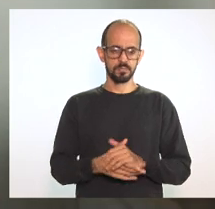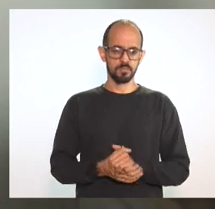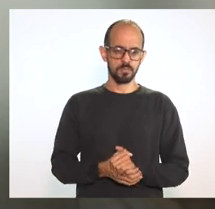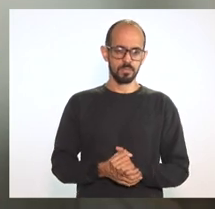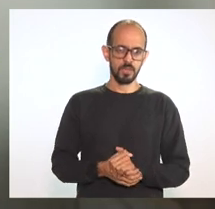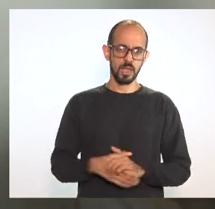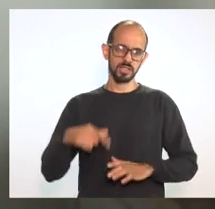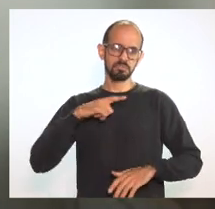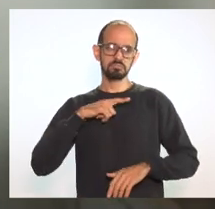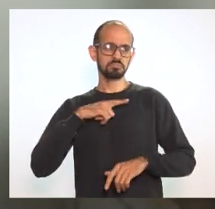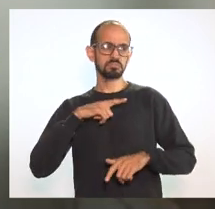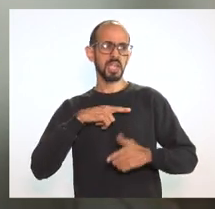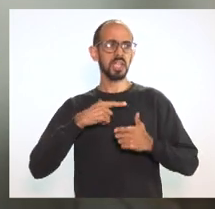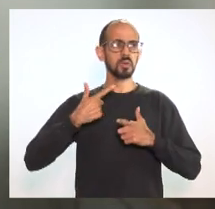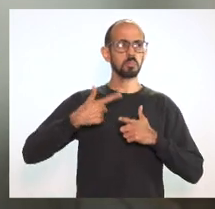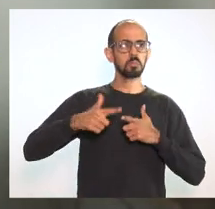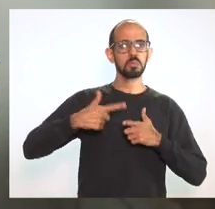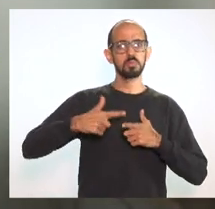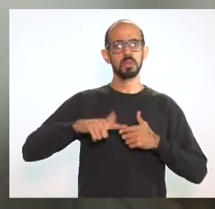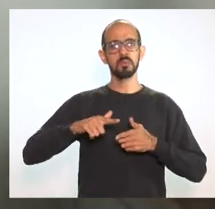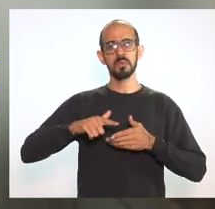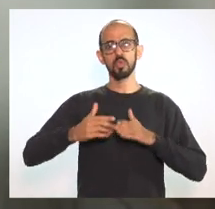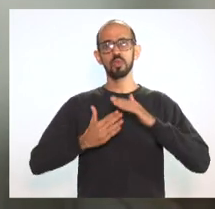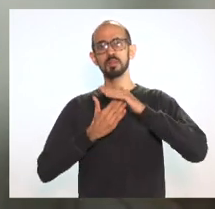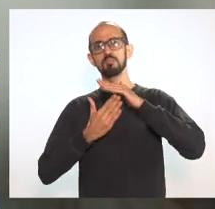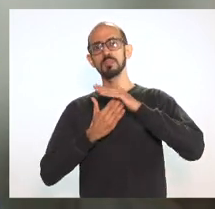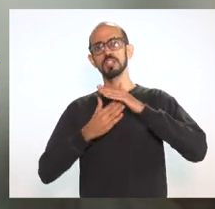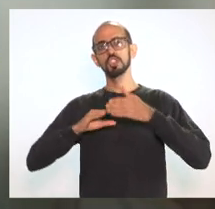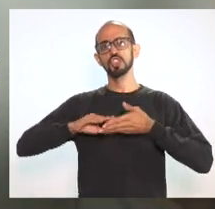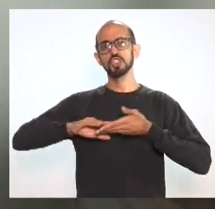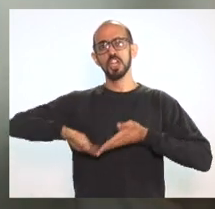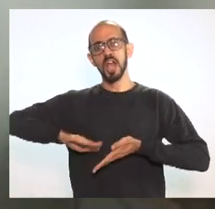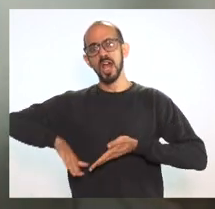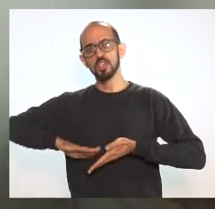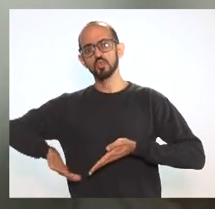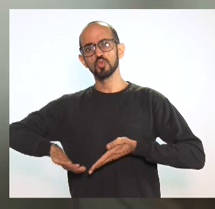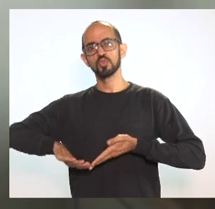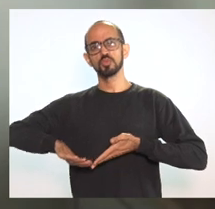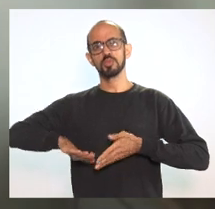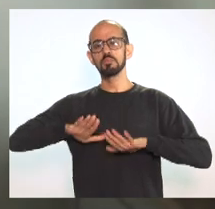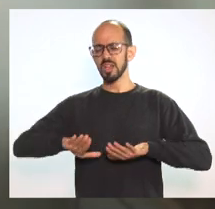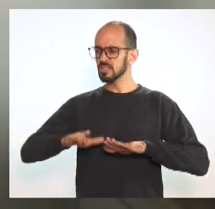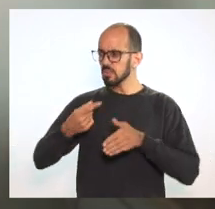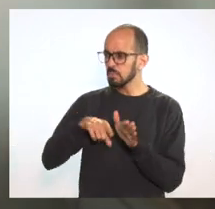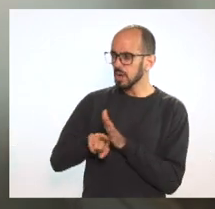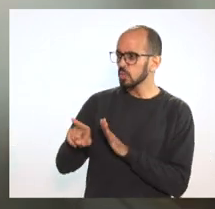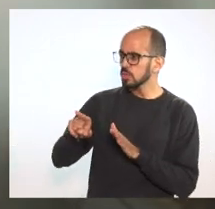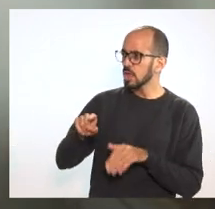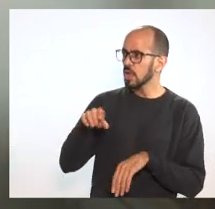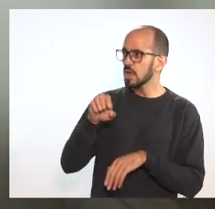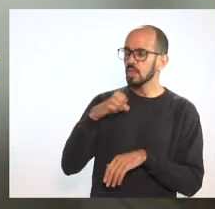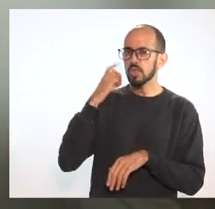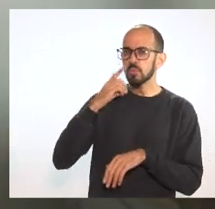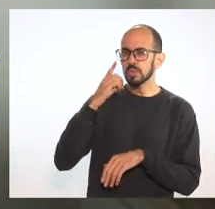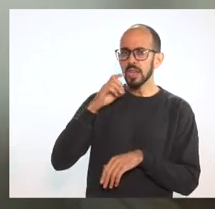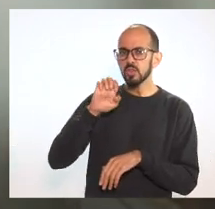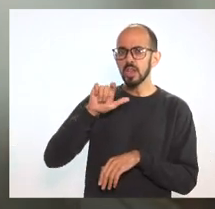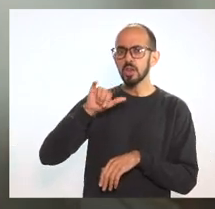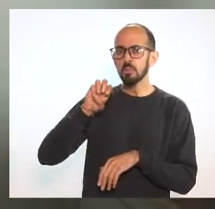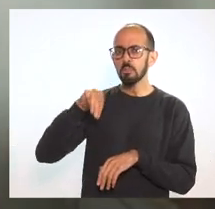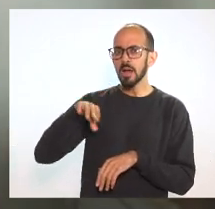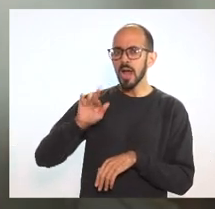Até aí a questão do teto do gasto, mas o que é mais importante, deputado Eliomar Coelho? É o teto do